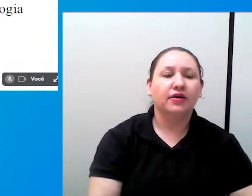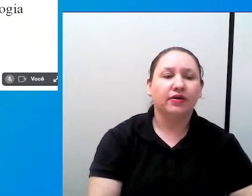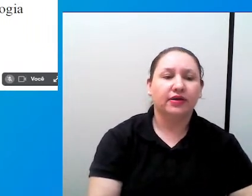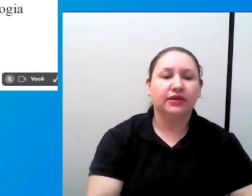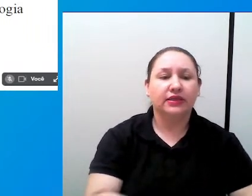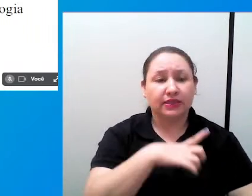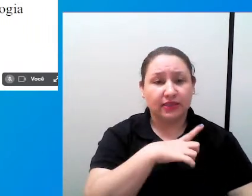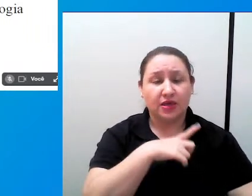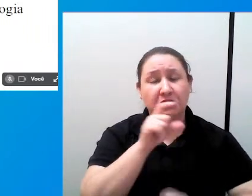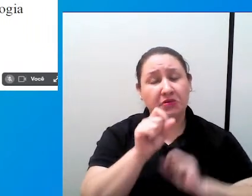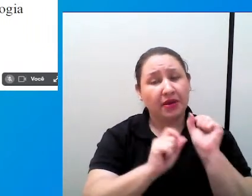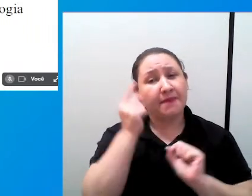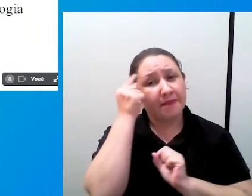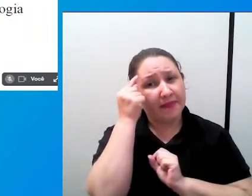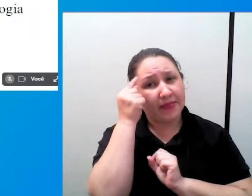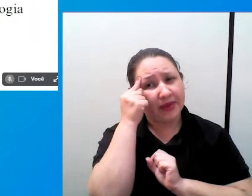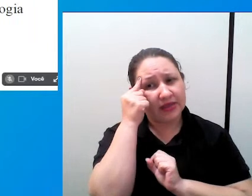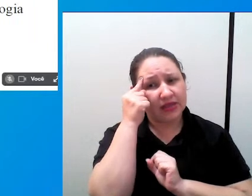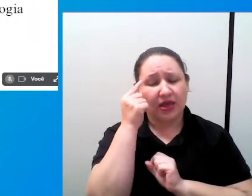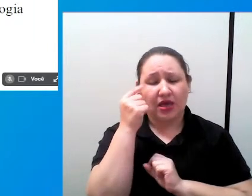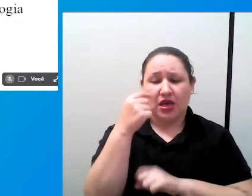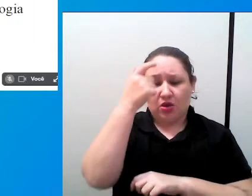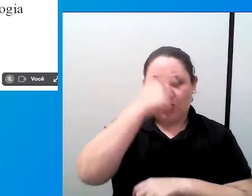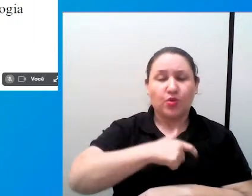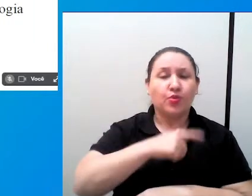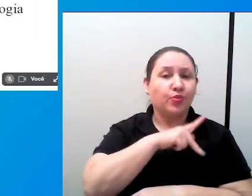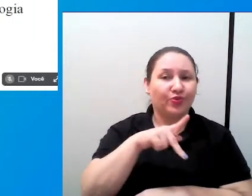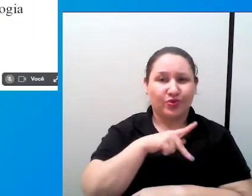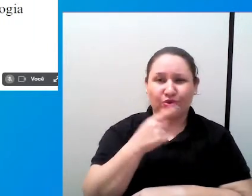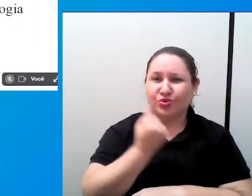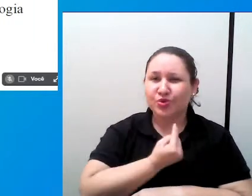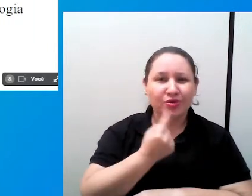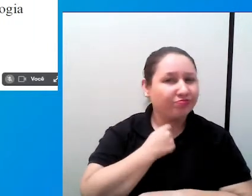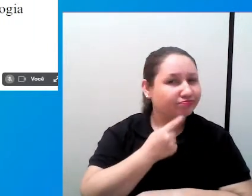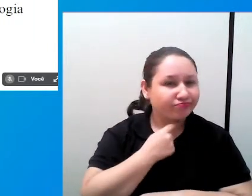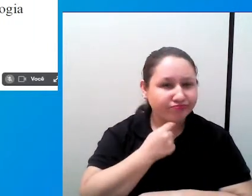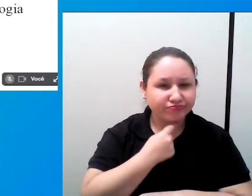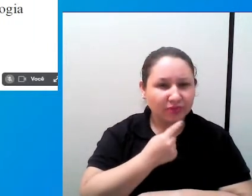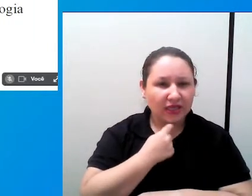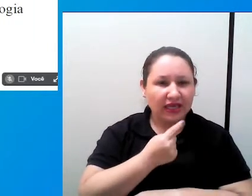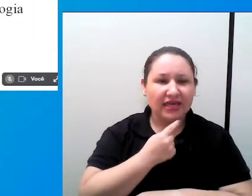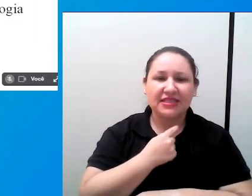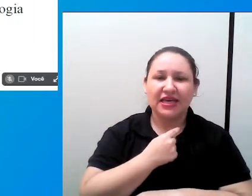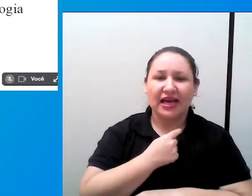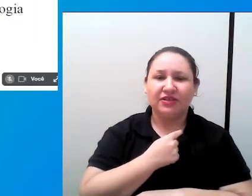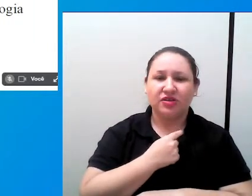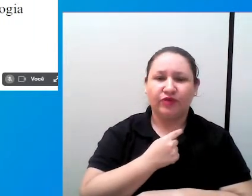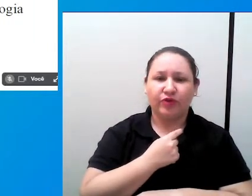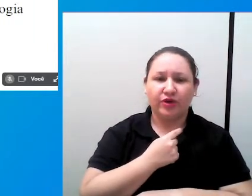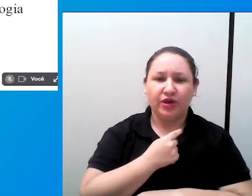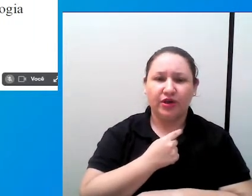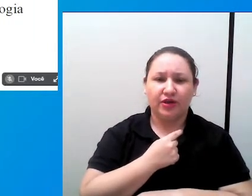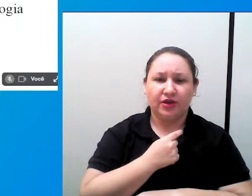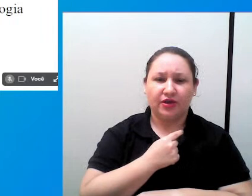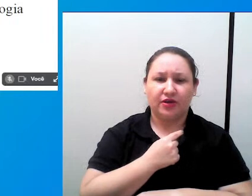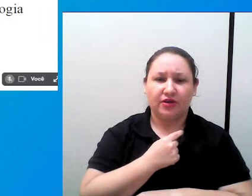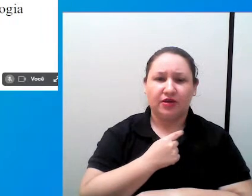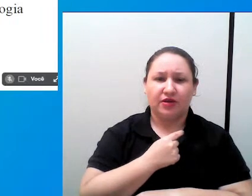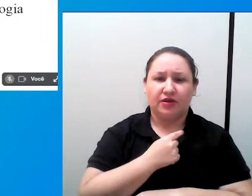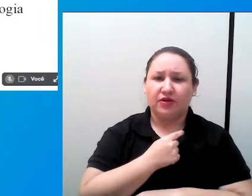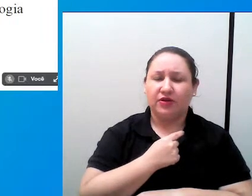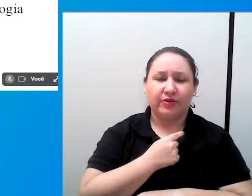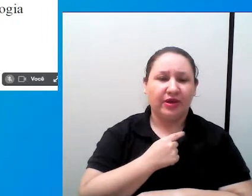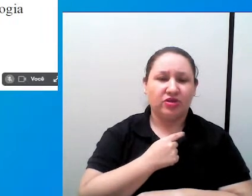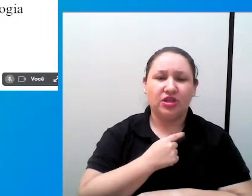mas um contribui com o outro. O saber popular e o saber da academia. É importante isso.